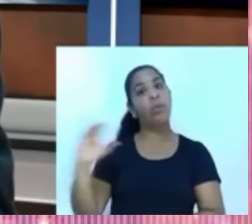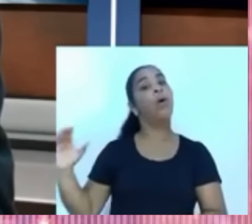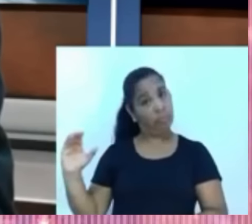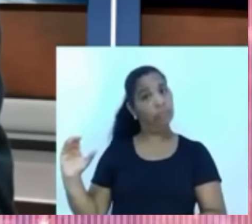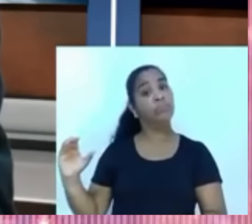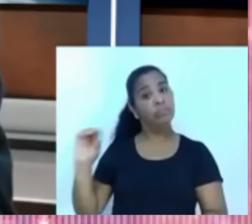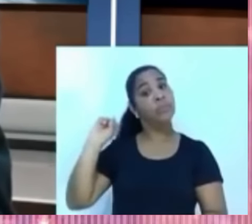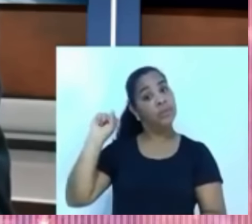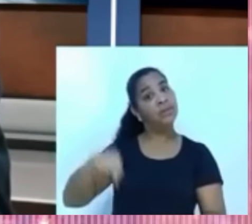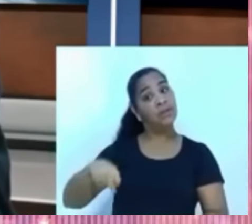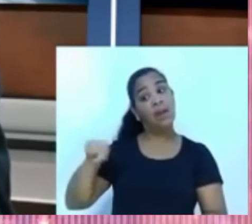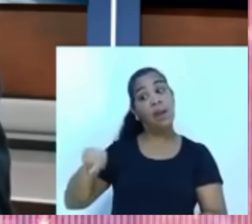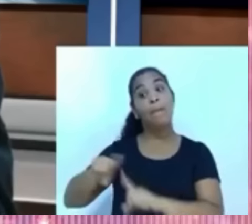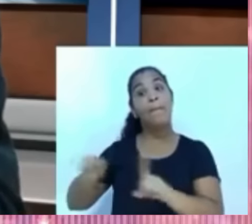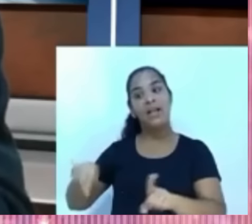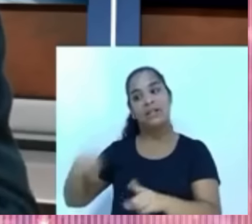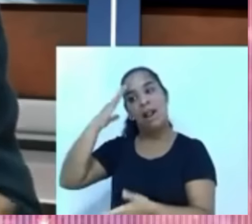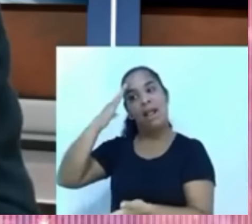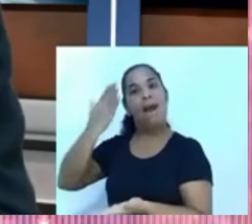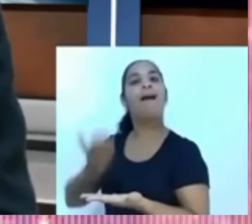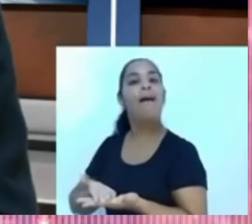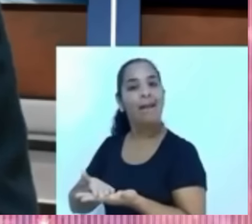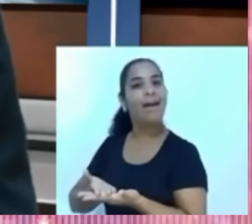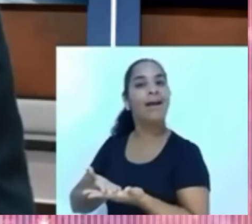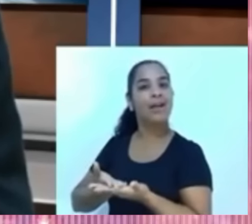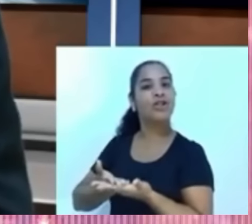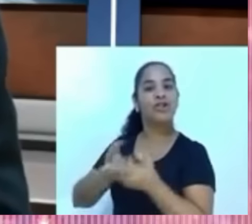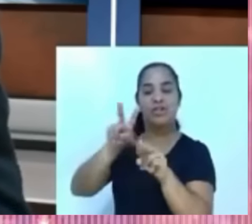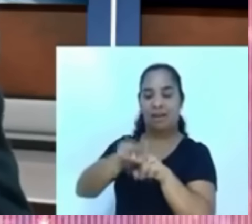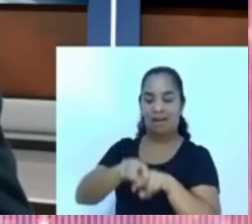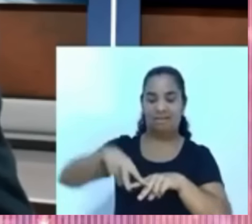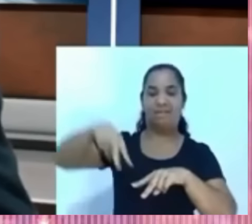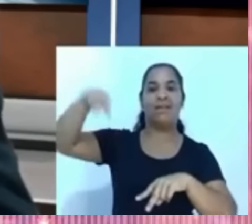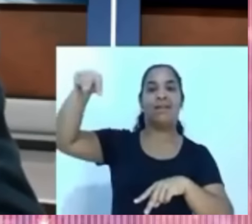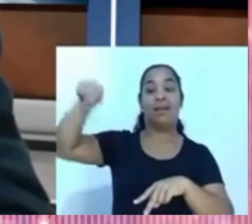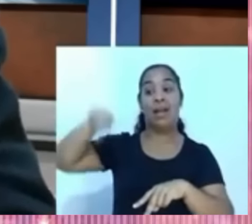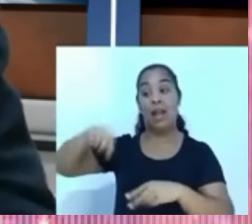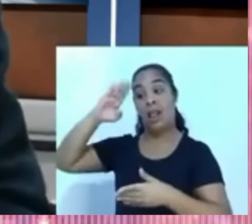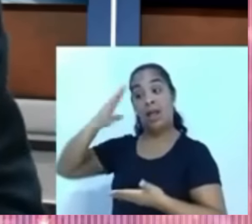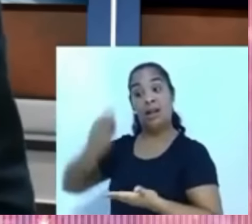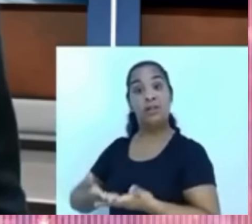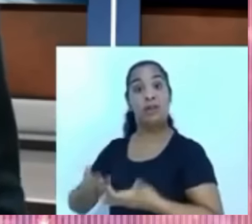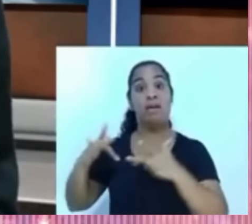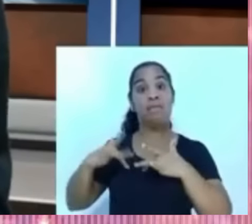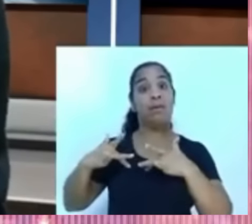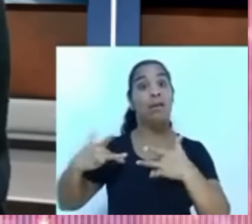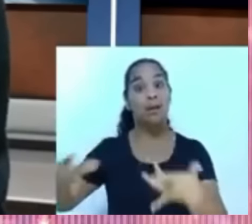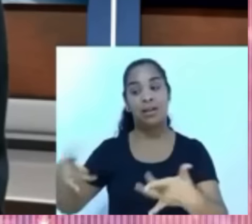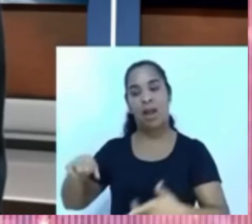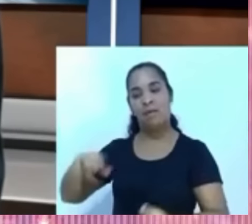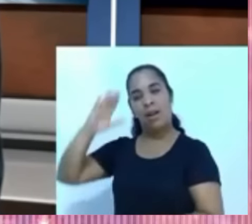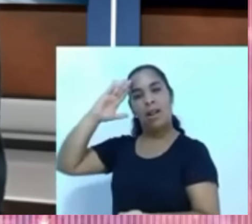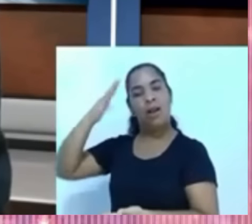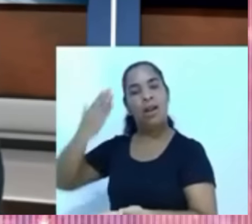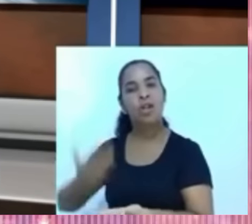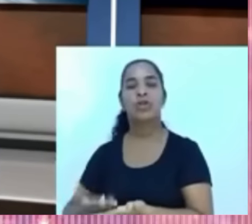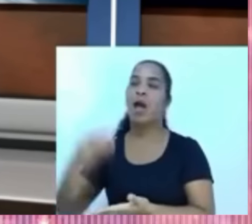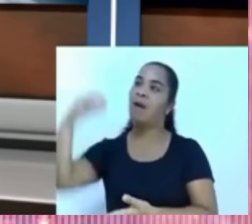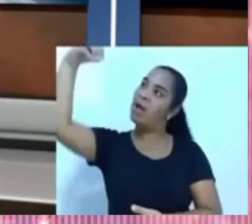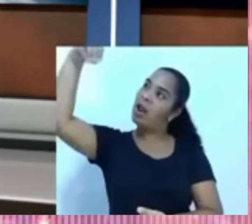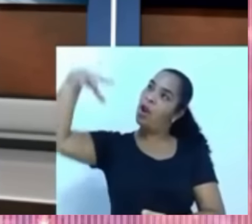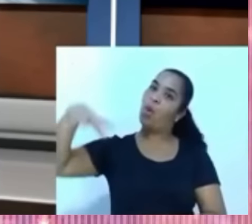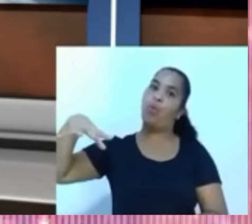que tava na im que acreditava na caridade na luz que teve a Audácia do holocausto